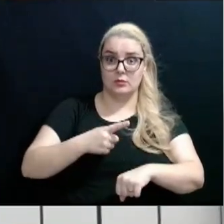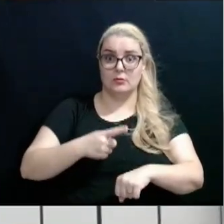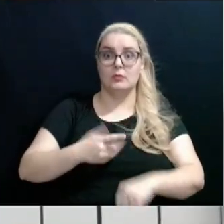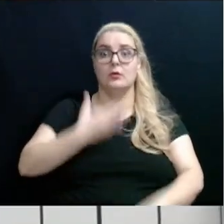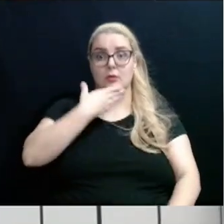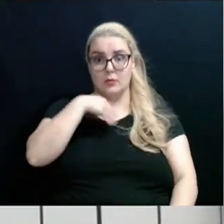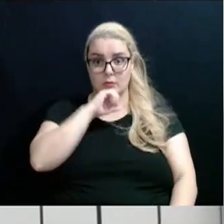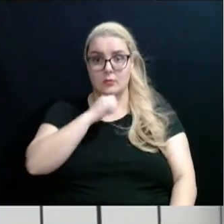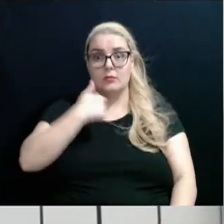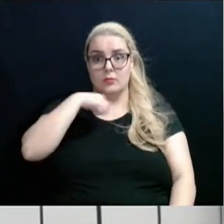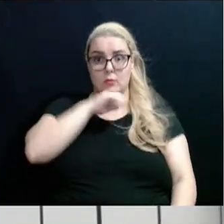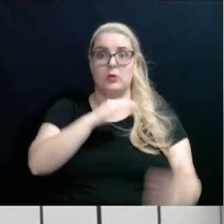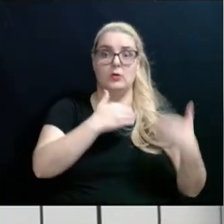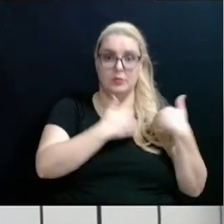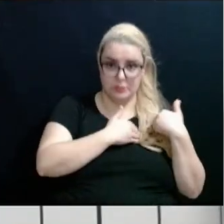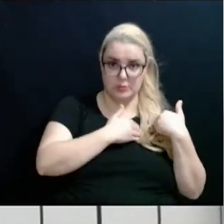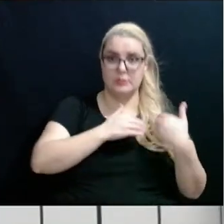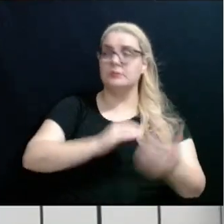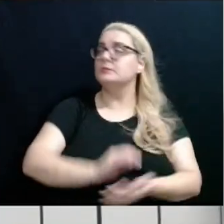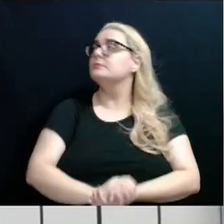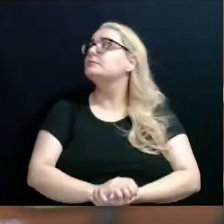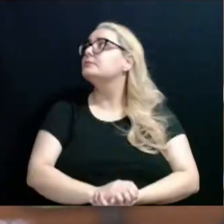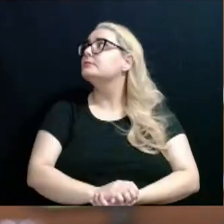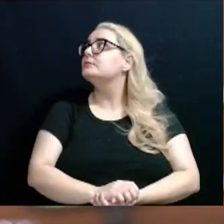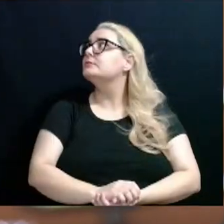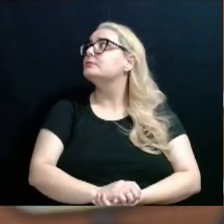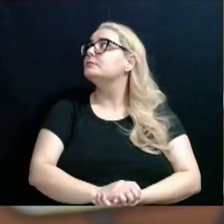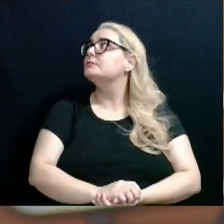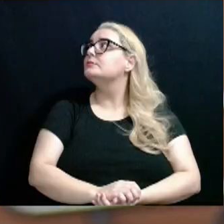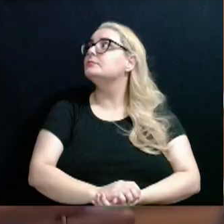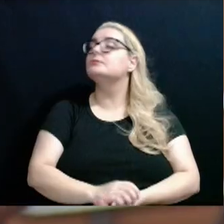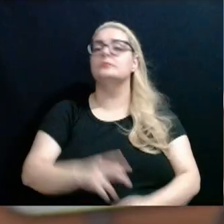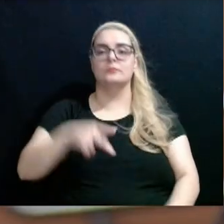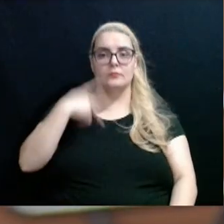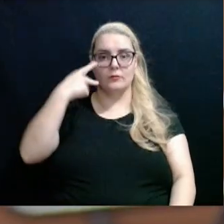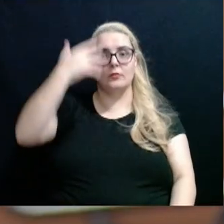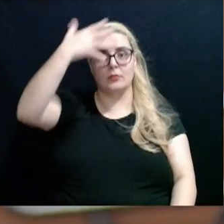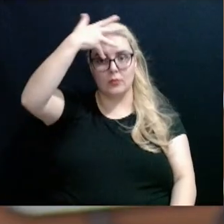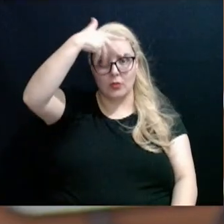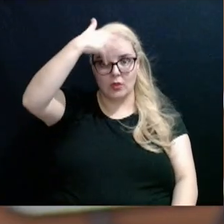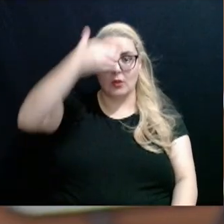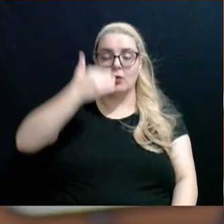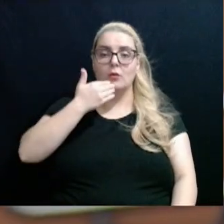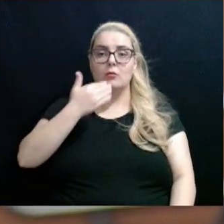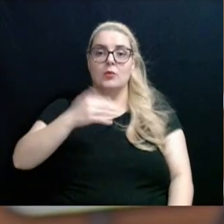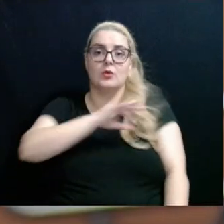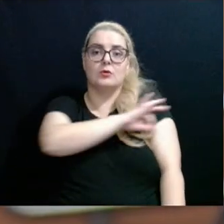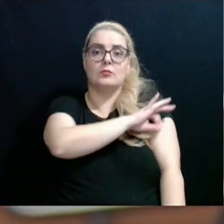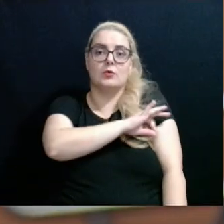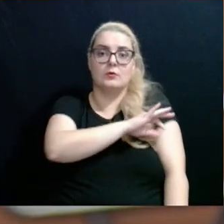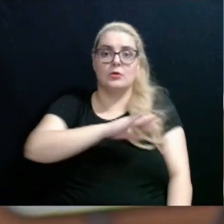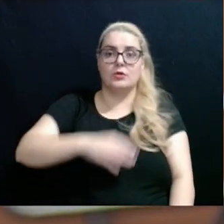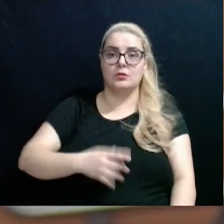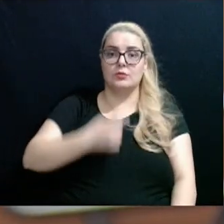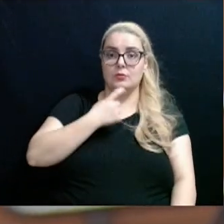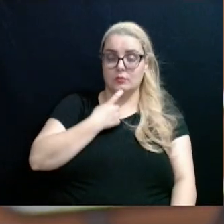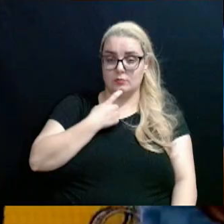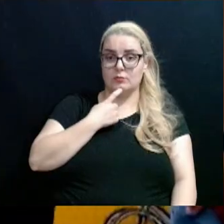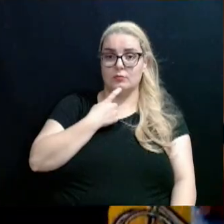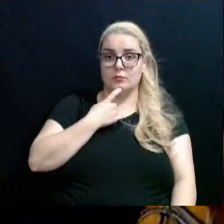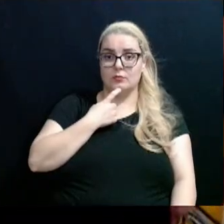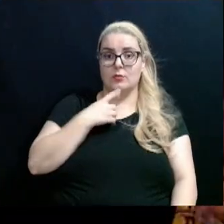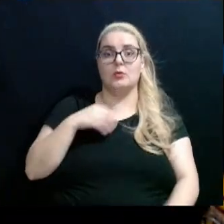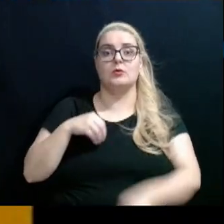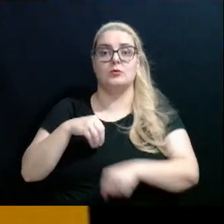ou responsáveis. O vereador Rodrigo Farmadic pede à Prefeitura de Campinas, por meio de uma